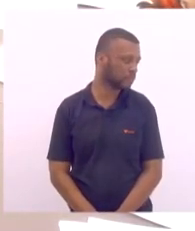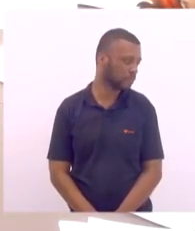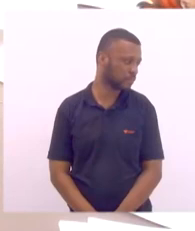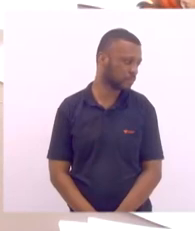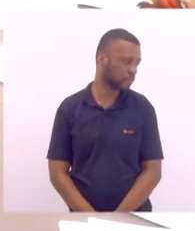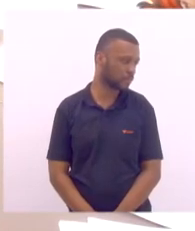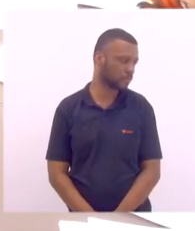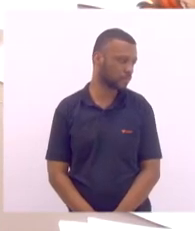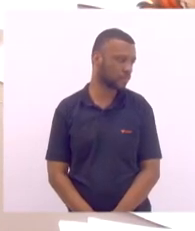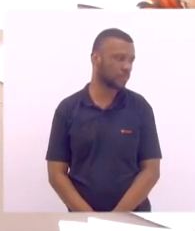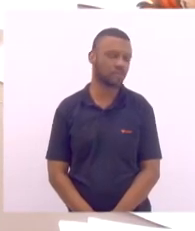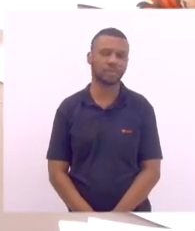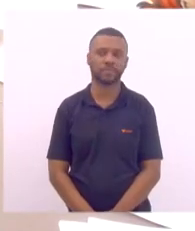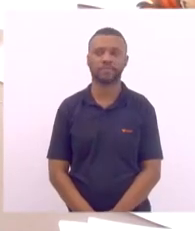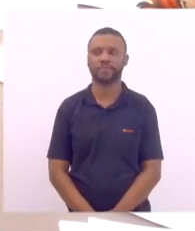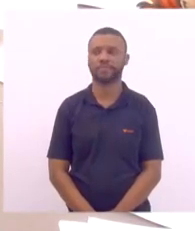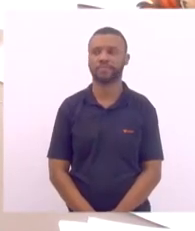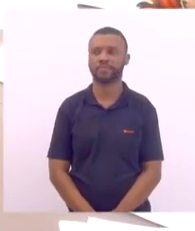anexo.